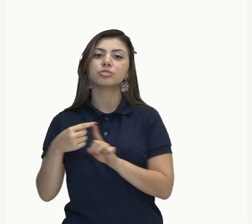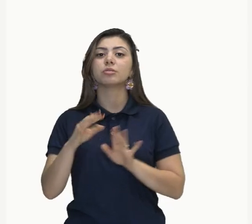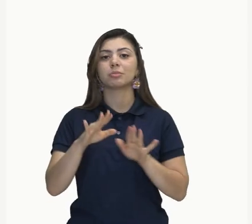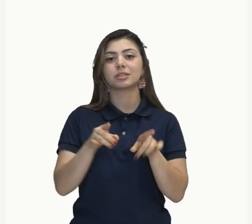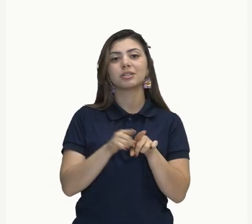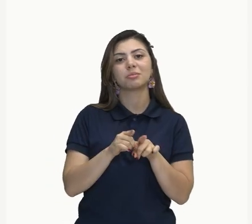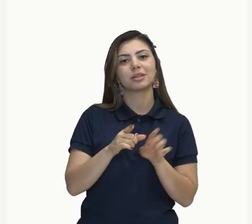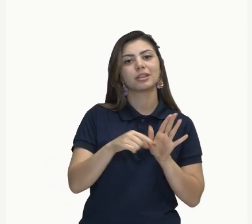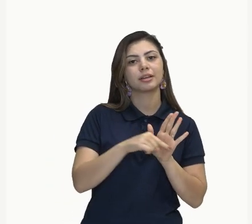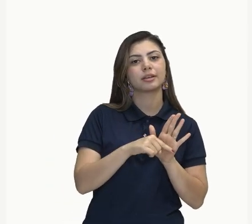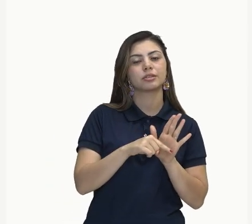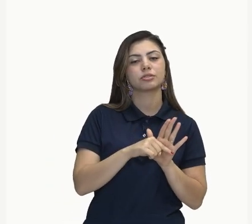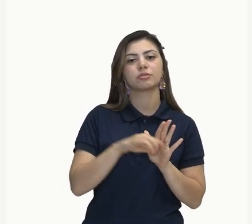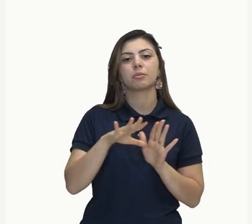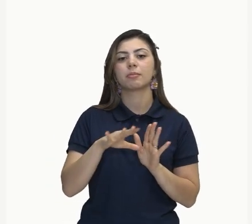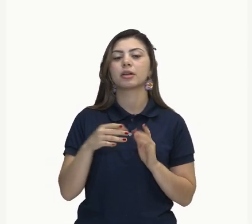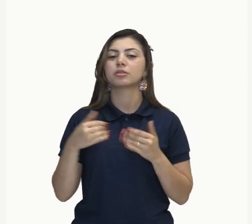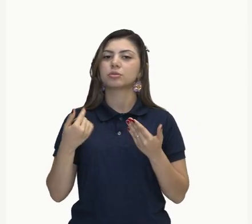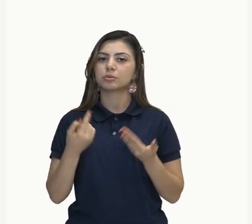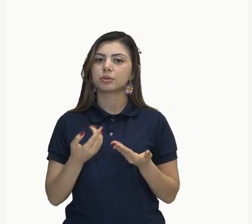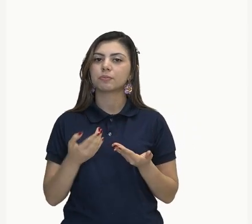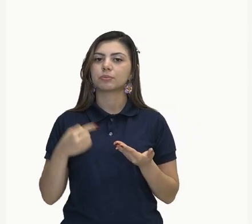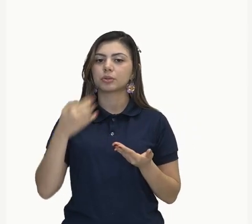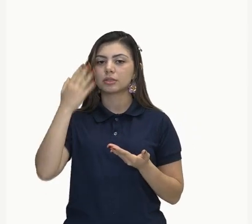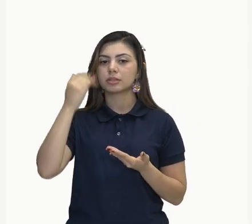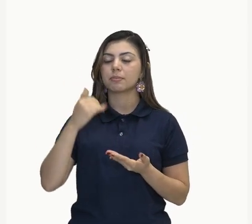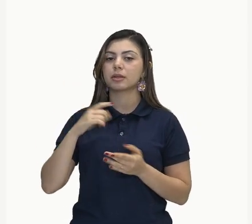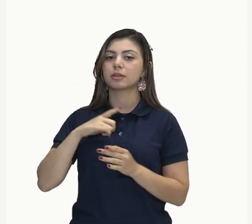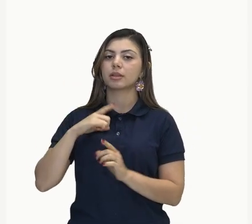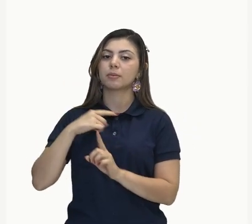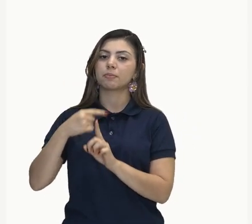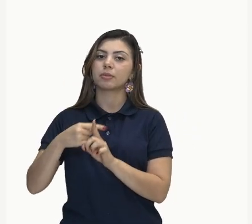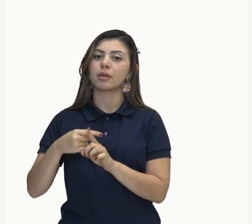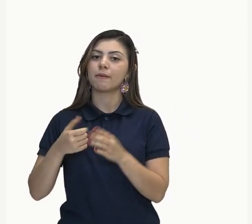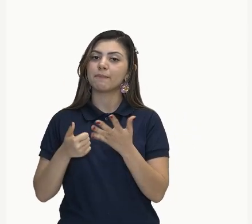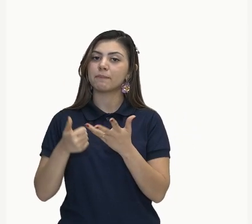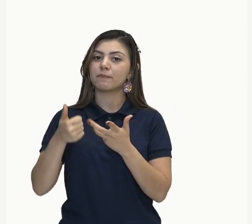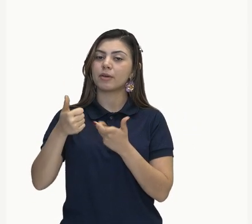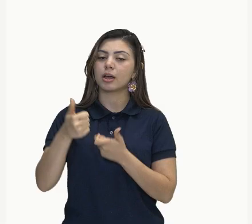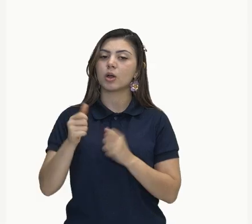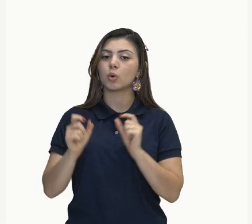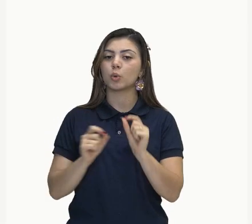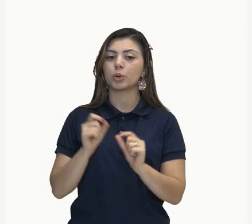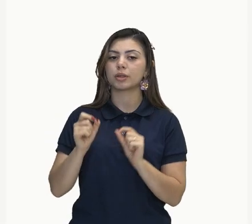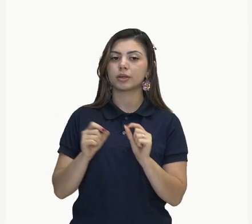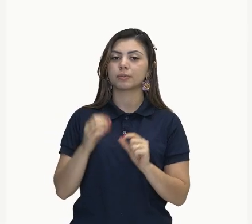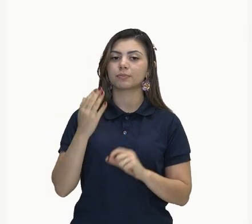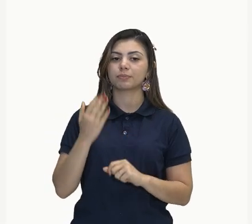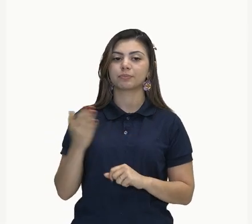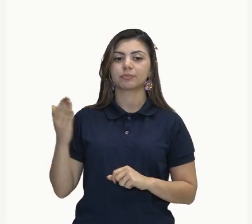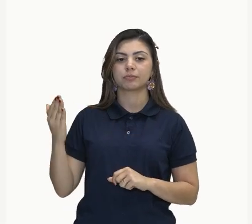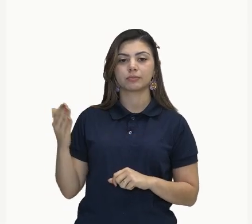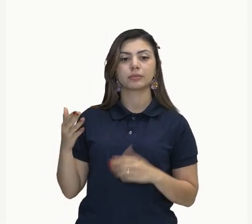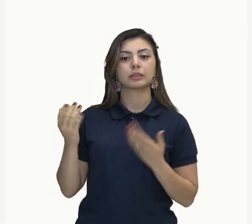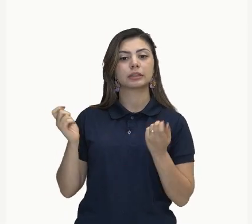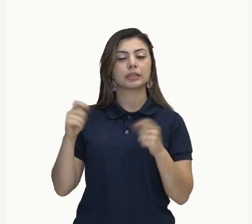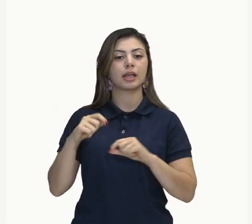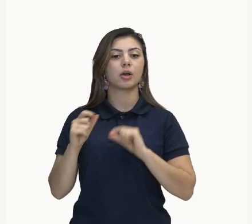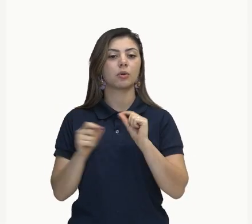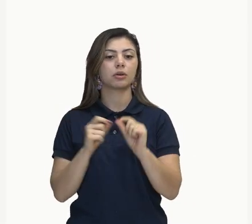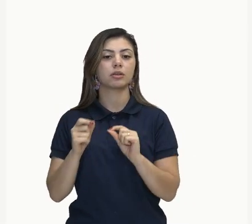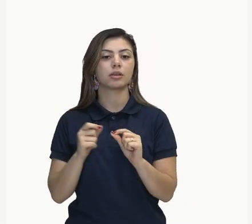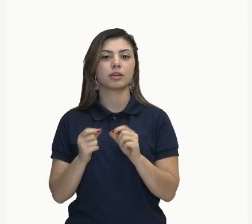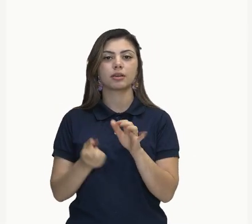globalização. Os benefícios da globalização, nós vamos ter que a globalização vai permitir, por exemplo,